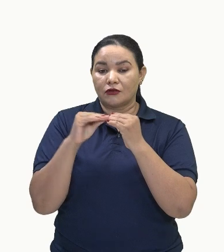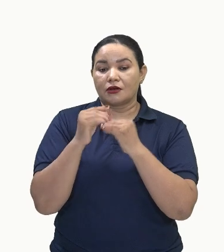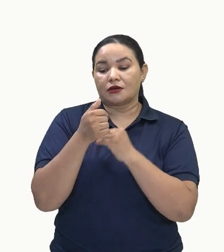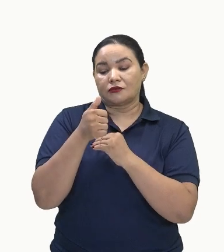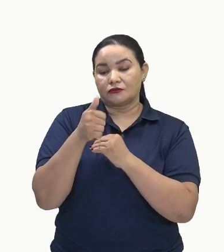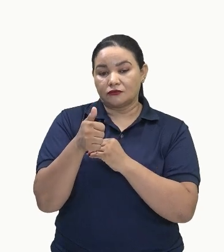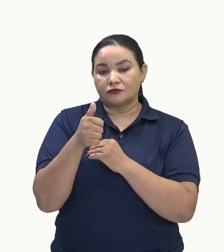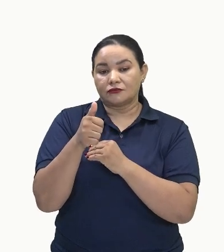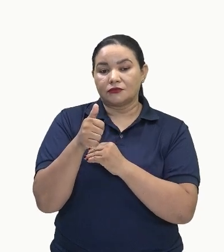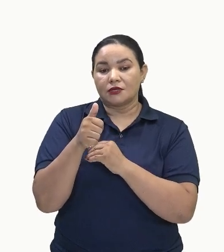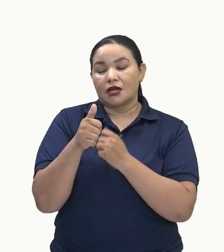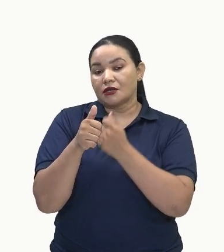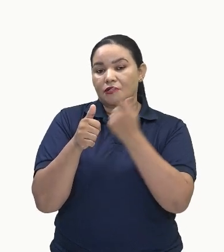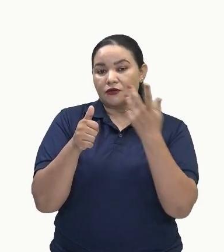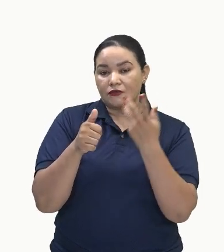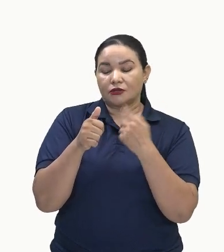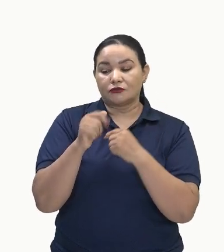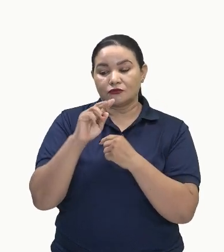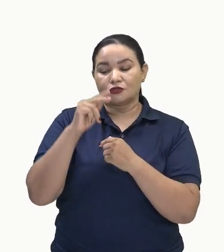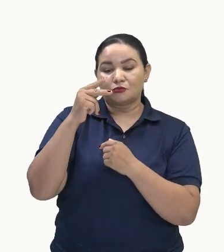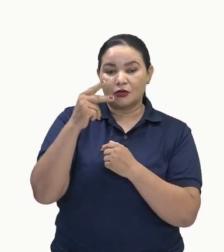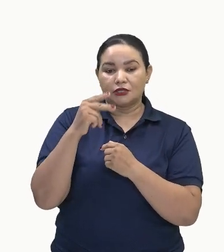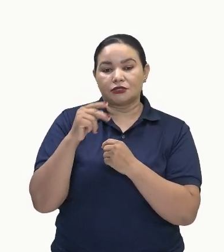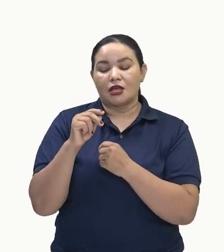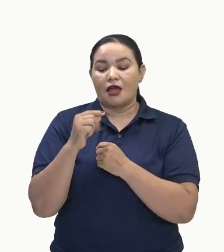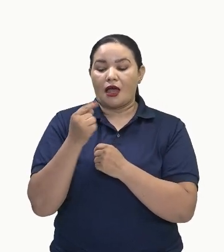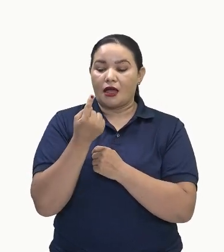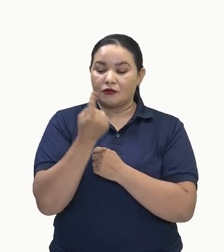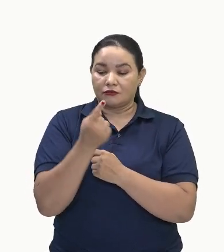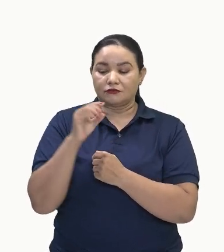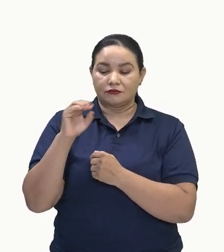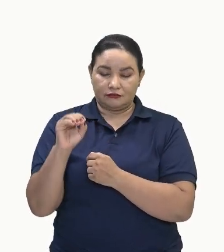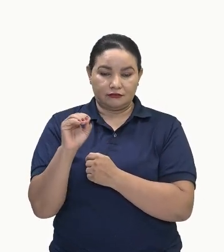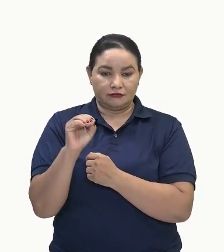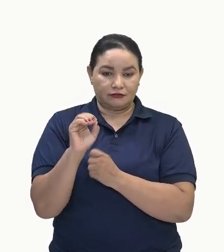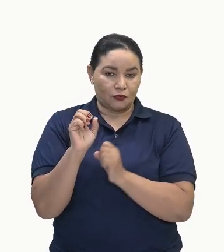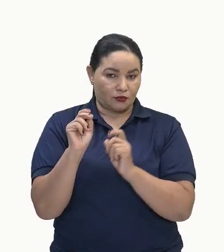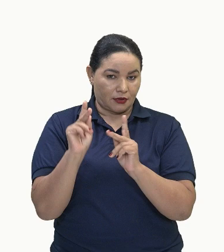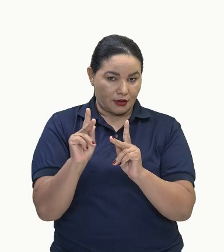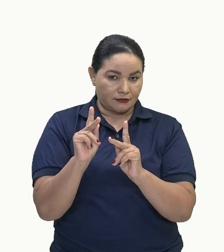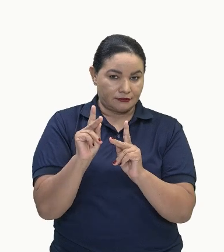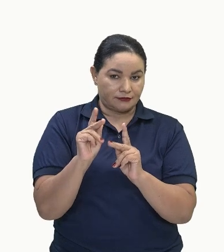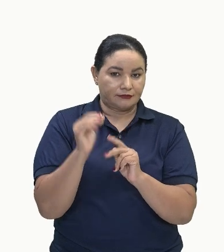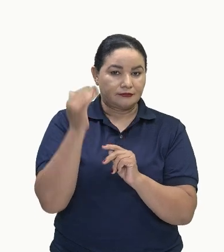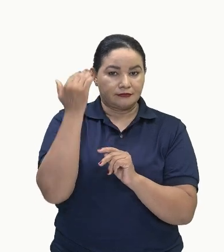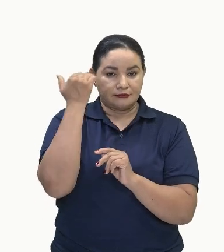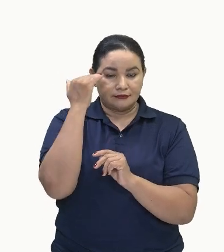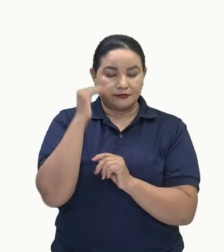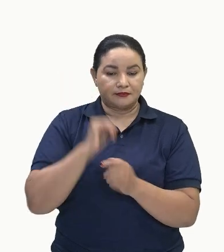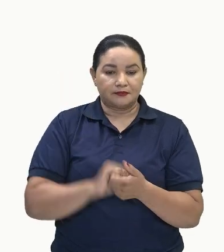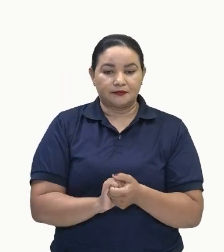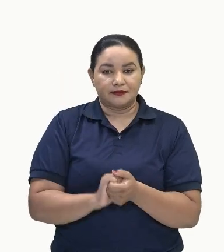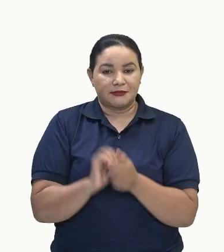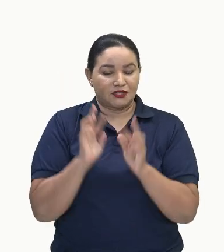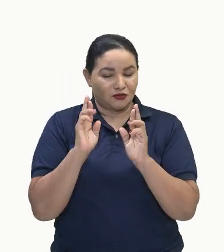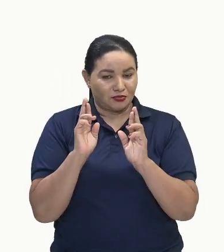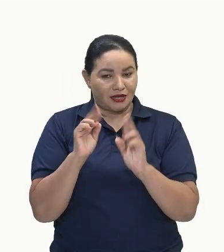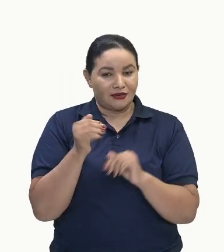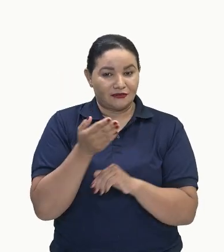de zero indicada lá pelo expoente. Beleza? Até aqui espero que vocês